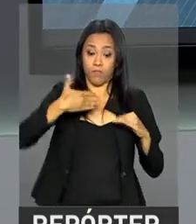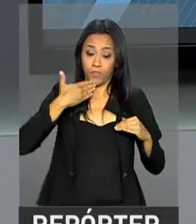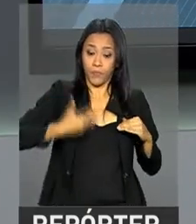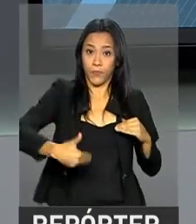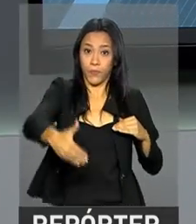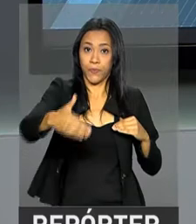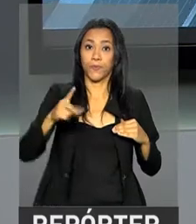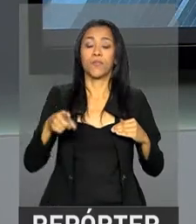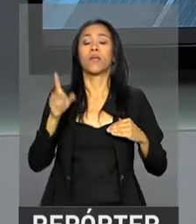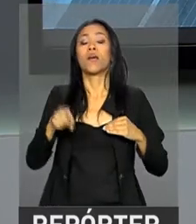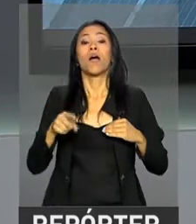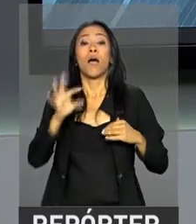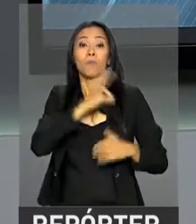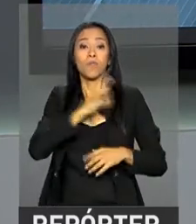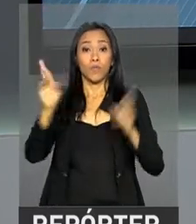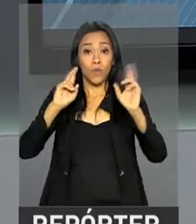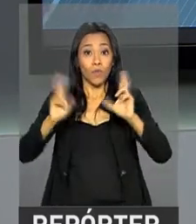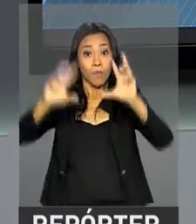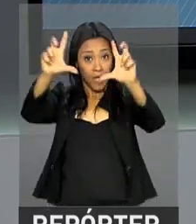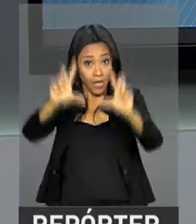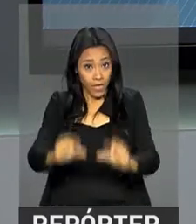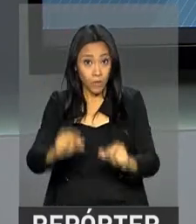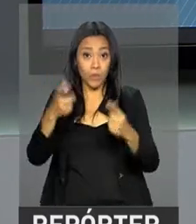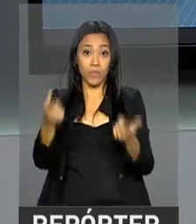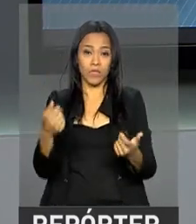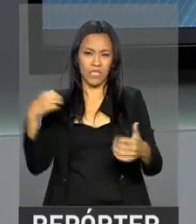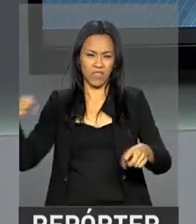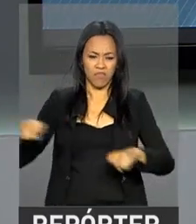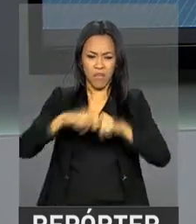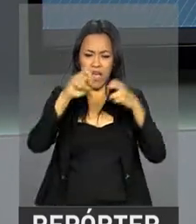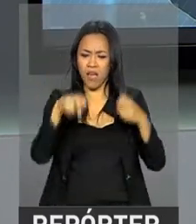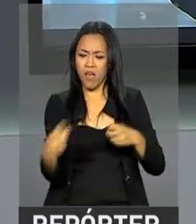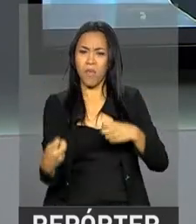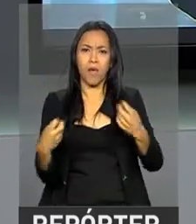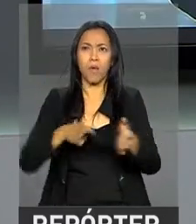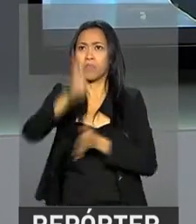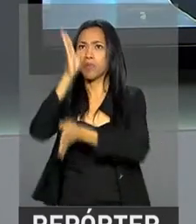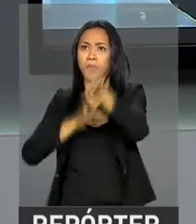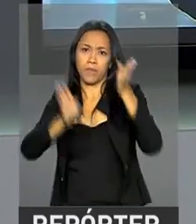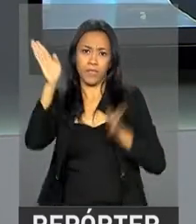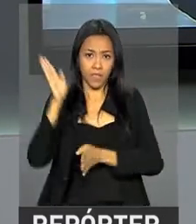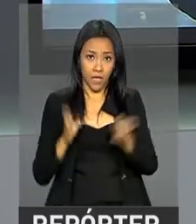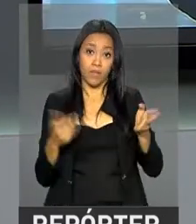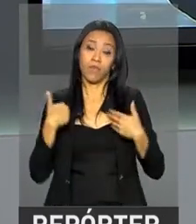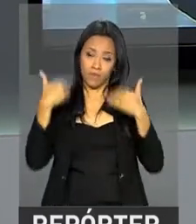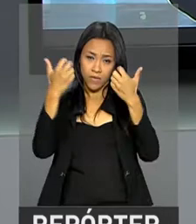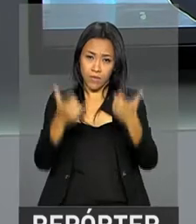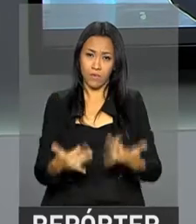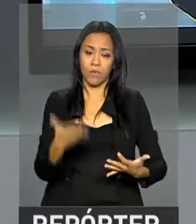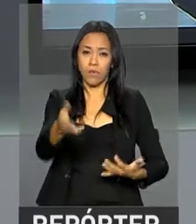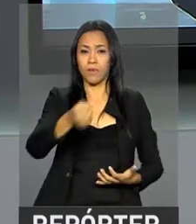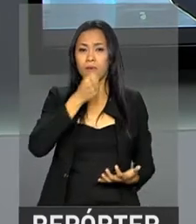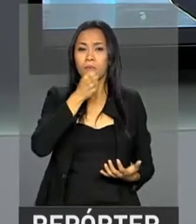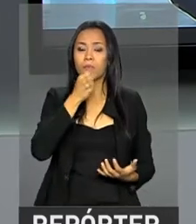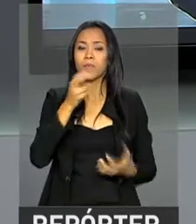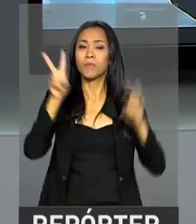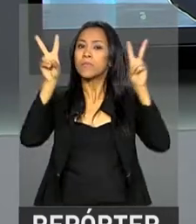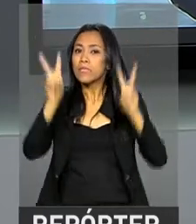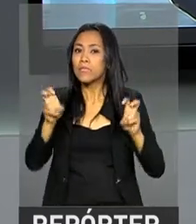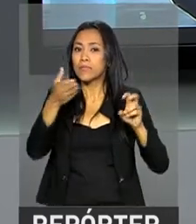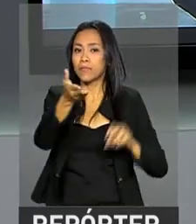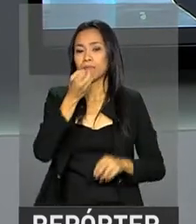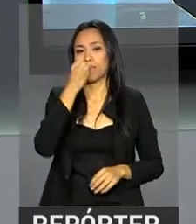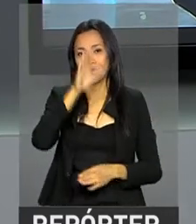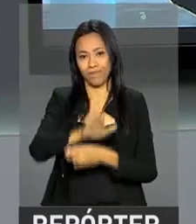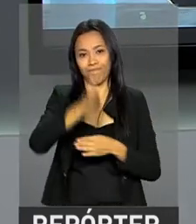reduzir o número de acidentes nas estradas vamos então conversar com o repórter ney pereira e tem mais informações sobre esse assunto o enem boa